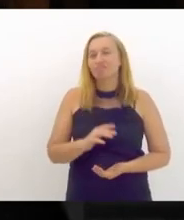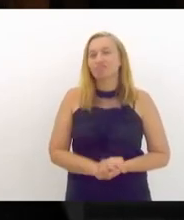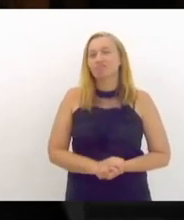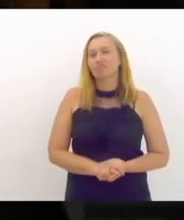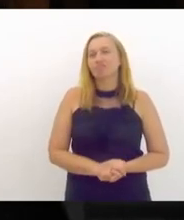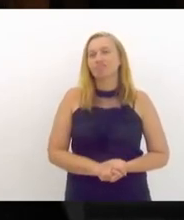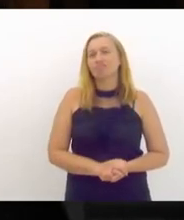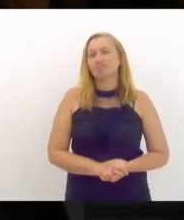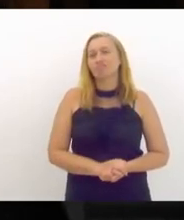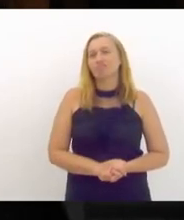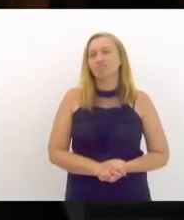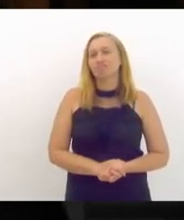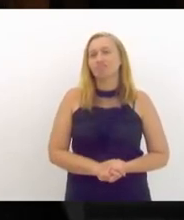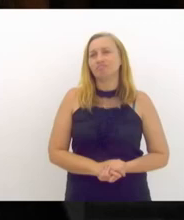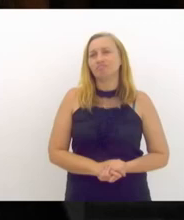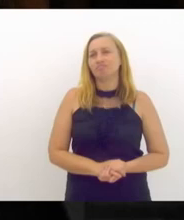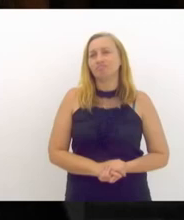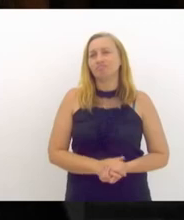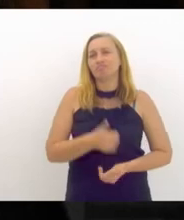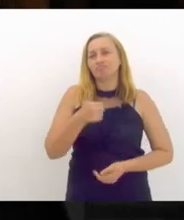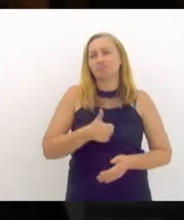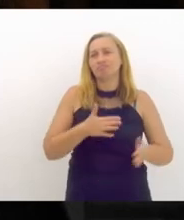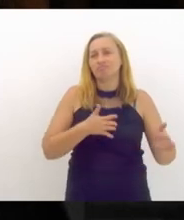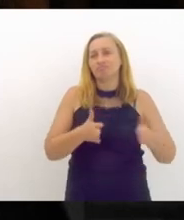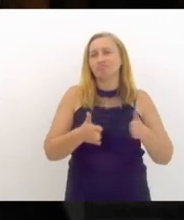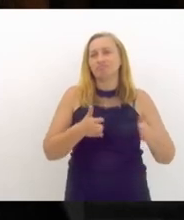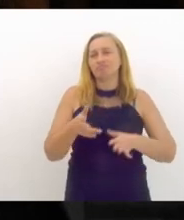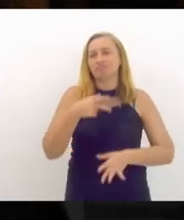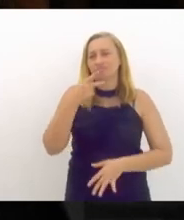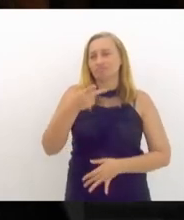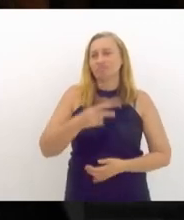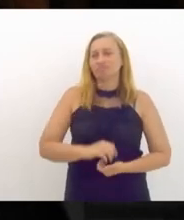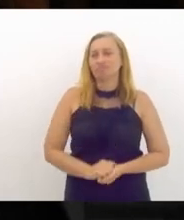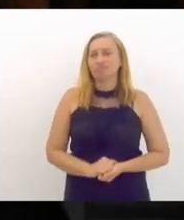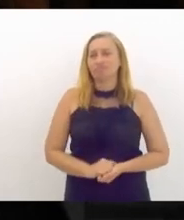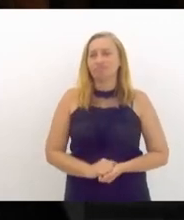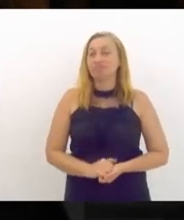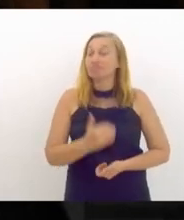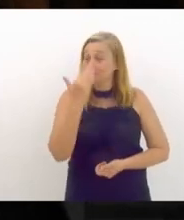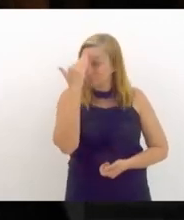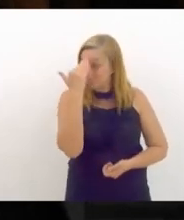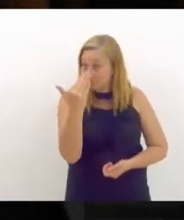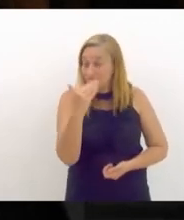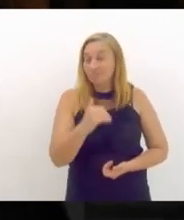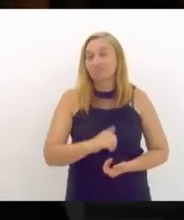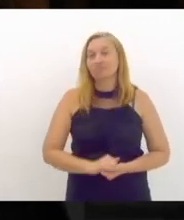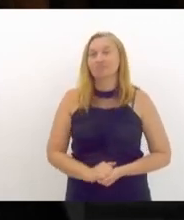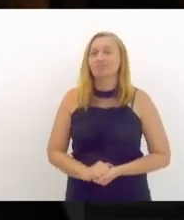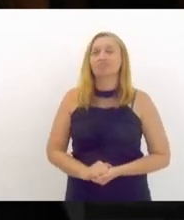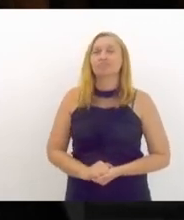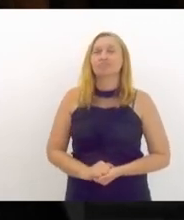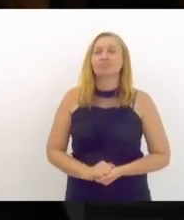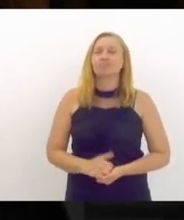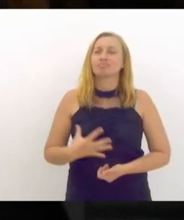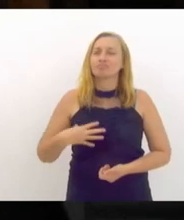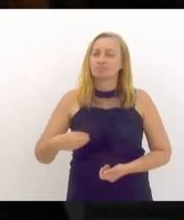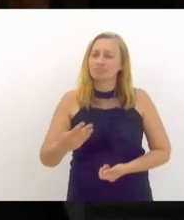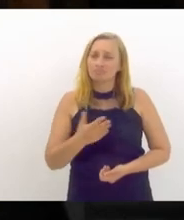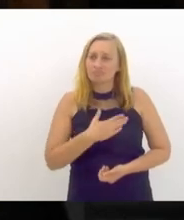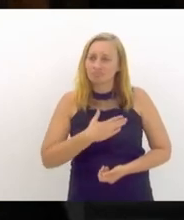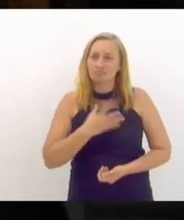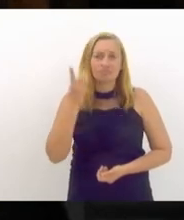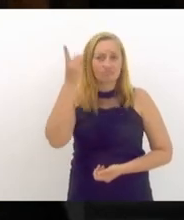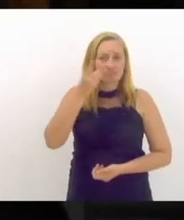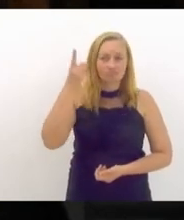no primeiro período, quando discursamos, agradecer ao meu filho,